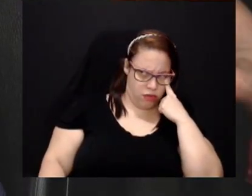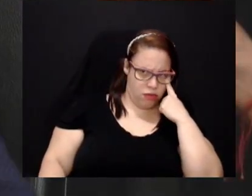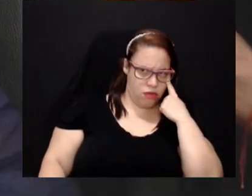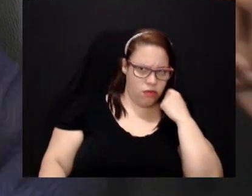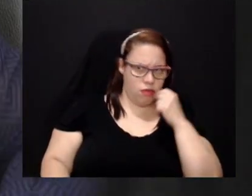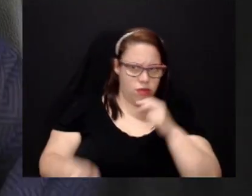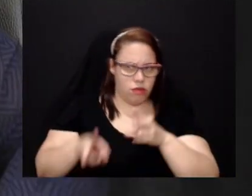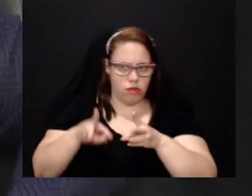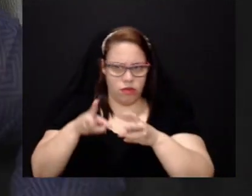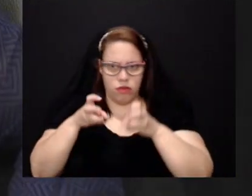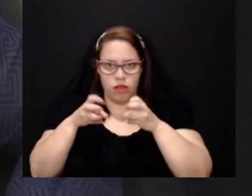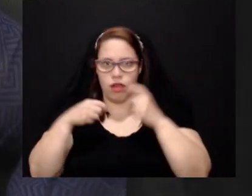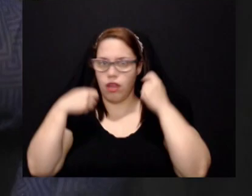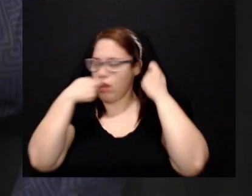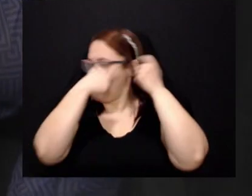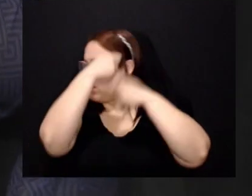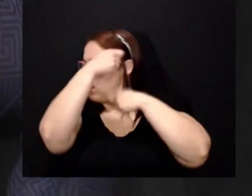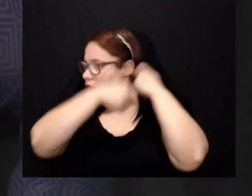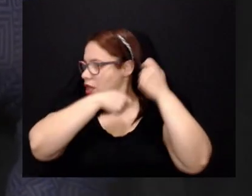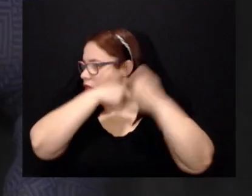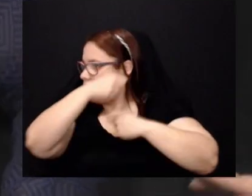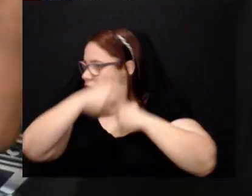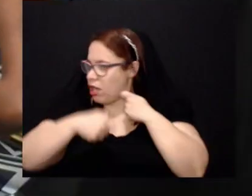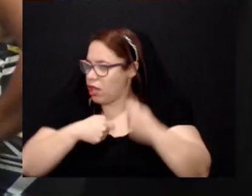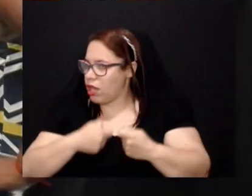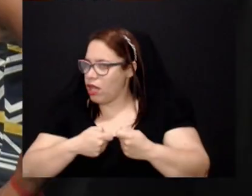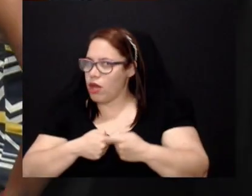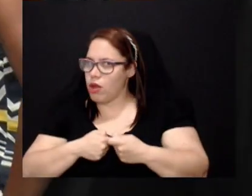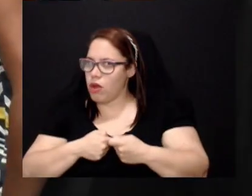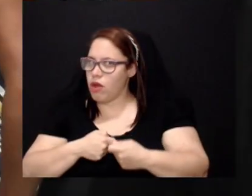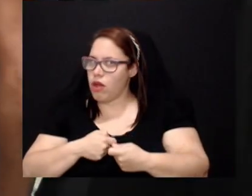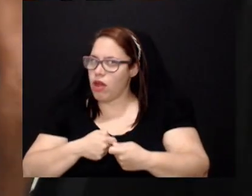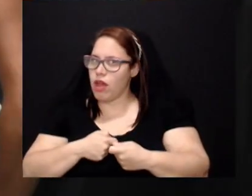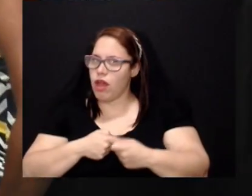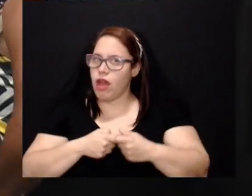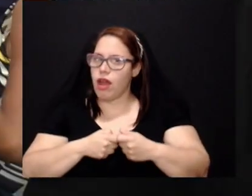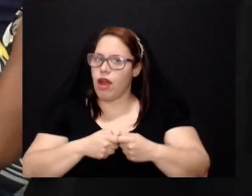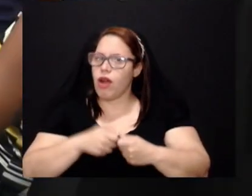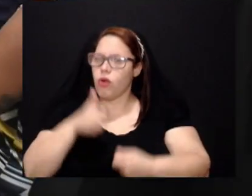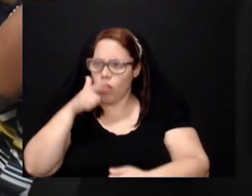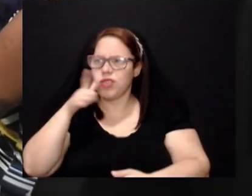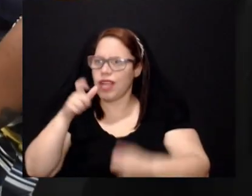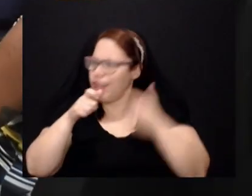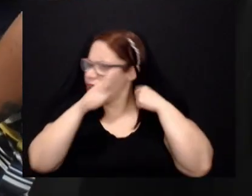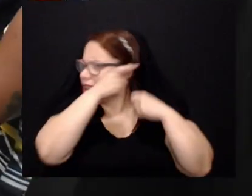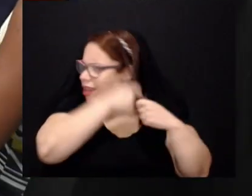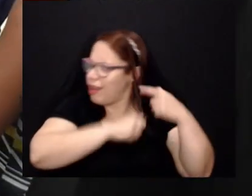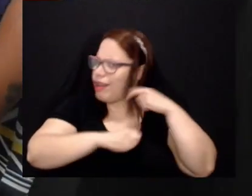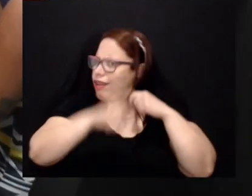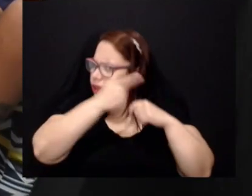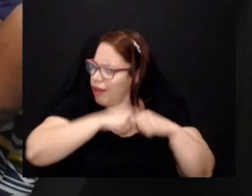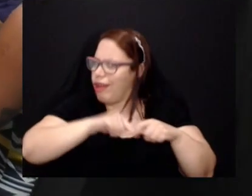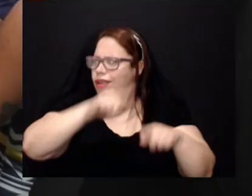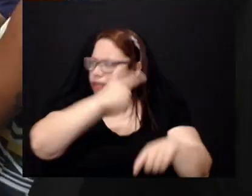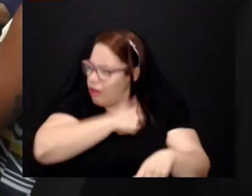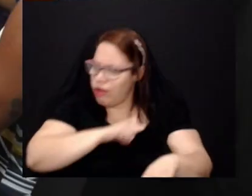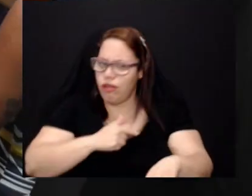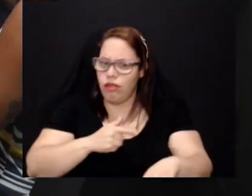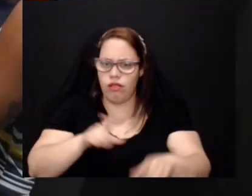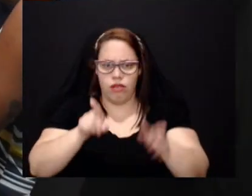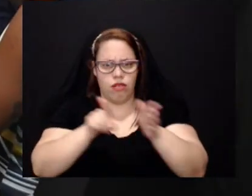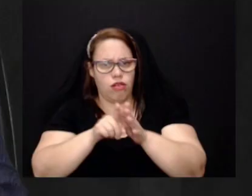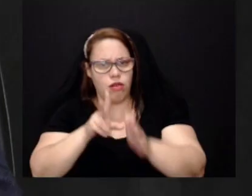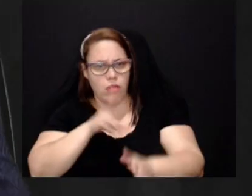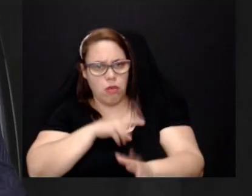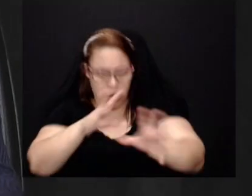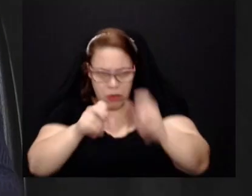tranças, fala, normalmente, quando a gente tá de trança. Mas dá pra lavar? Isso, Ué, como não? eu fiz trança uma vez. Ele era sempre essa pergunta, nossa, mas posso pegar?